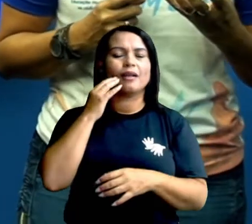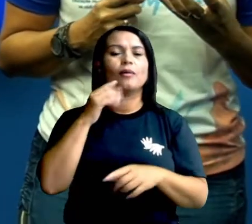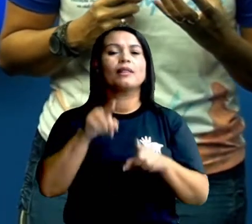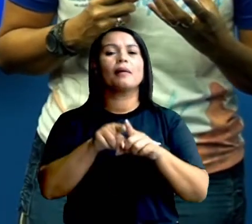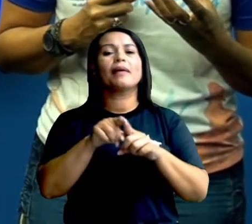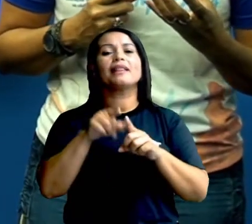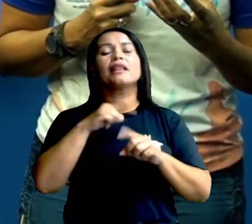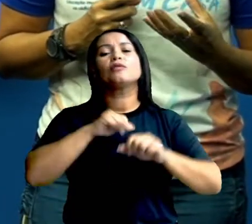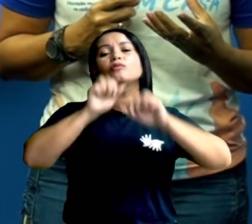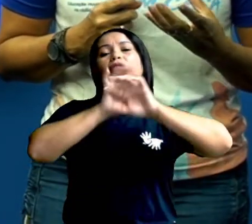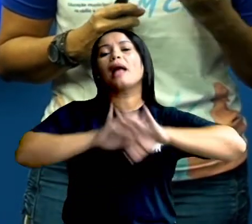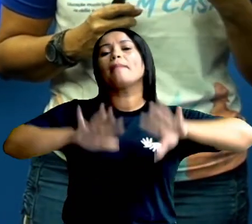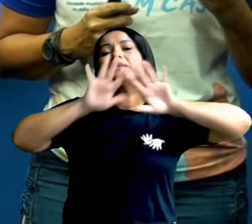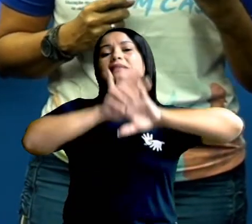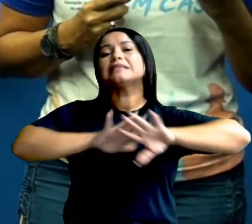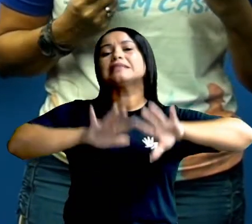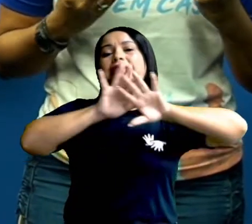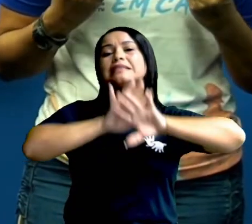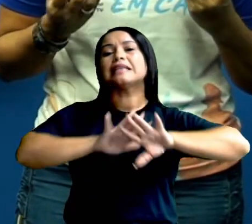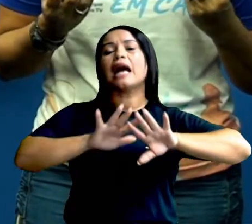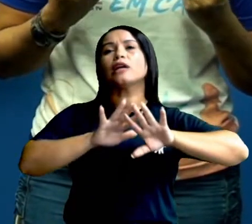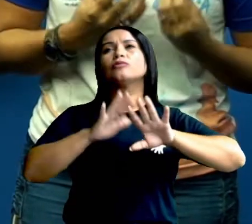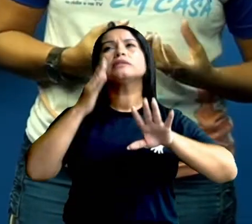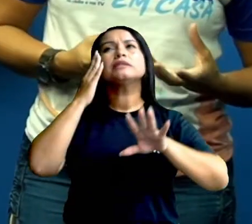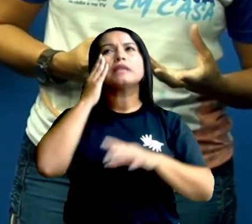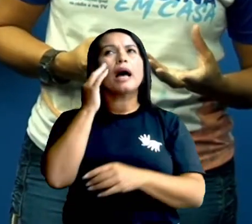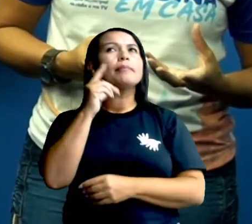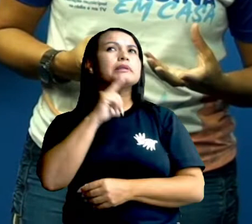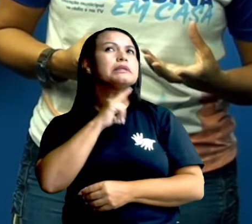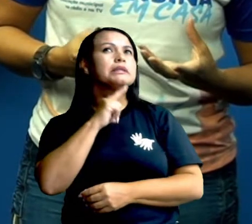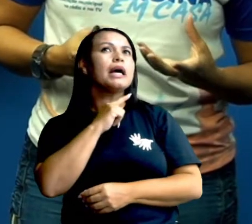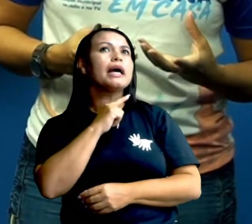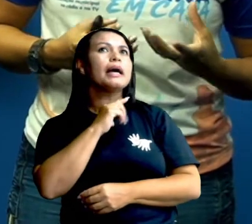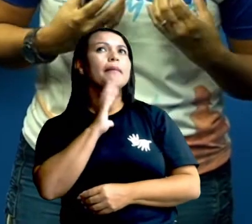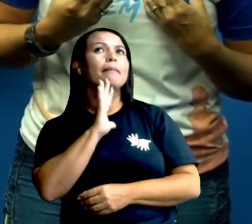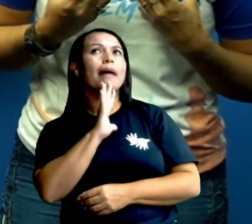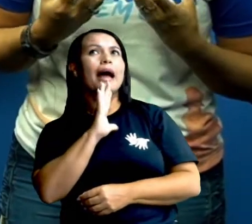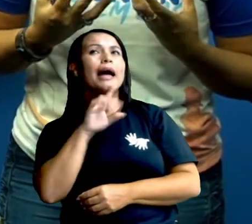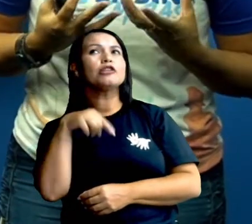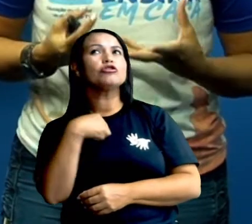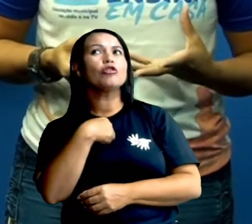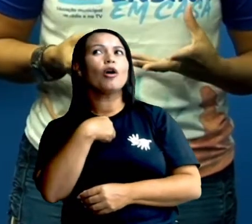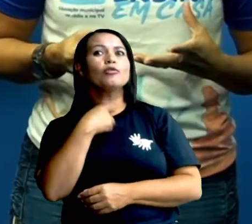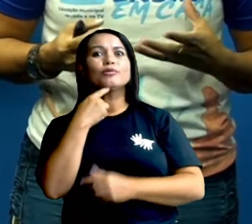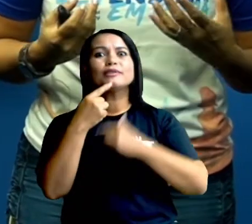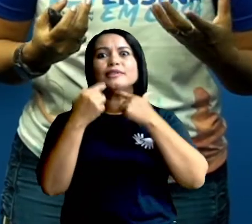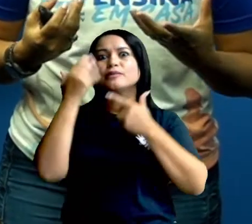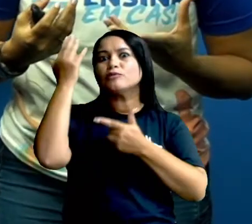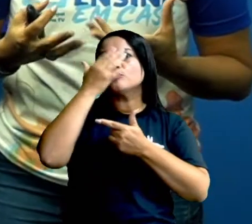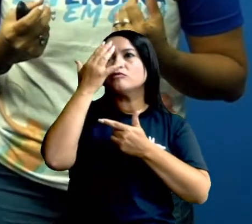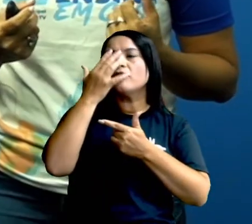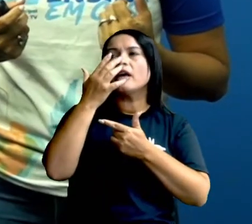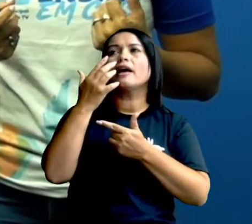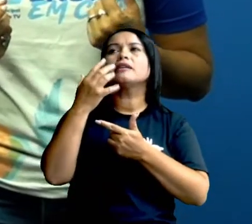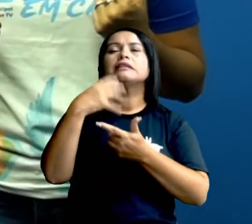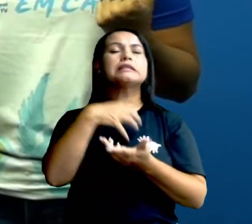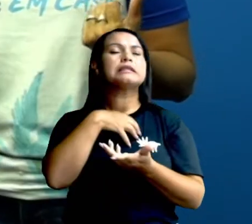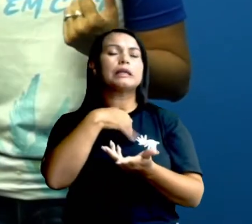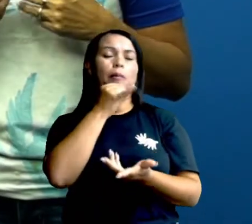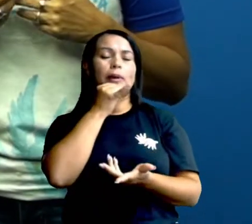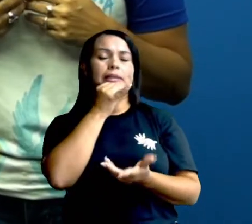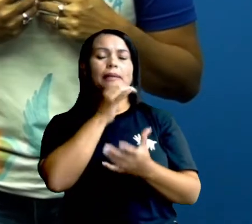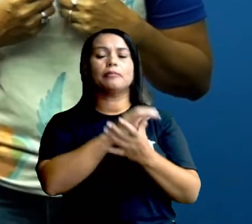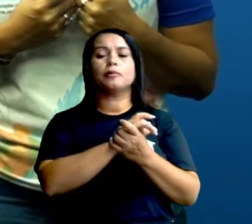Os substantivos abstratos são aqueles que a gente sabe que existe, mas a gente não vê, a gente sente.